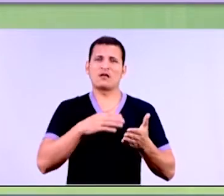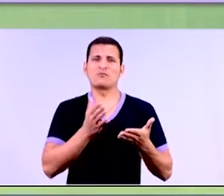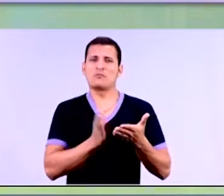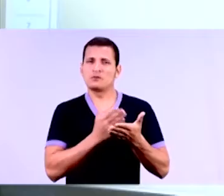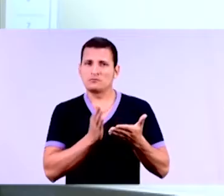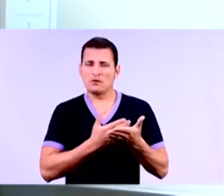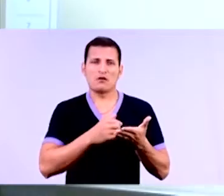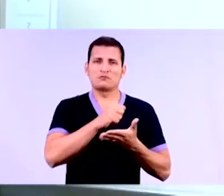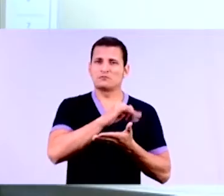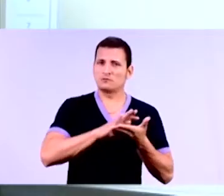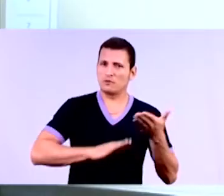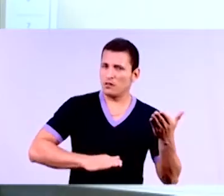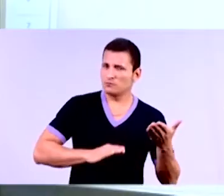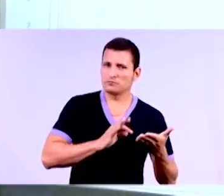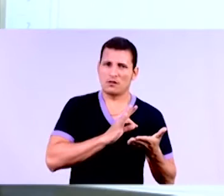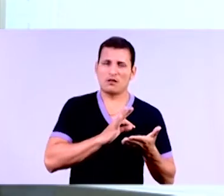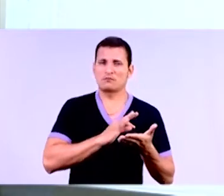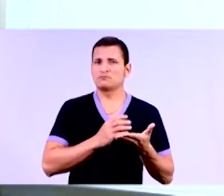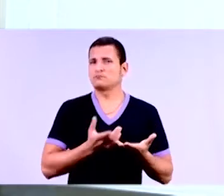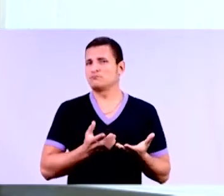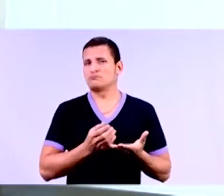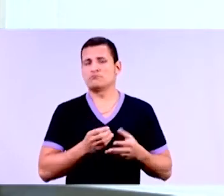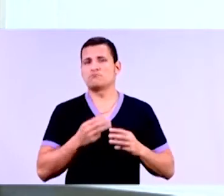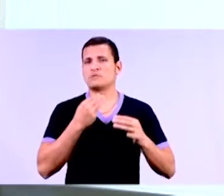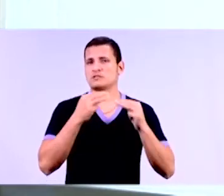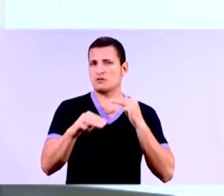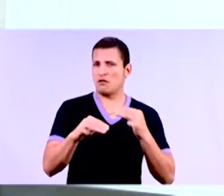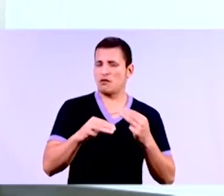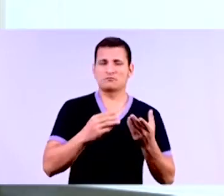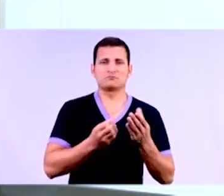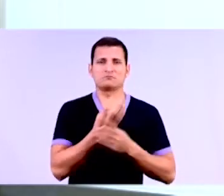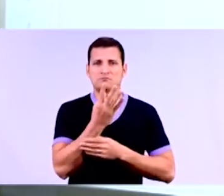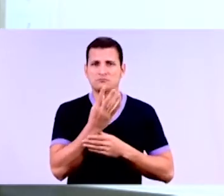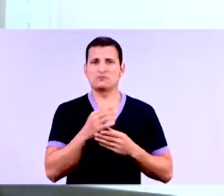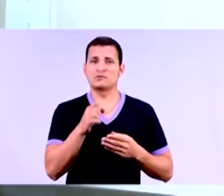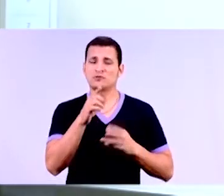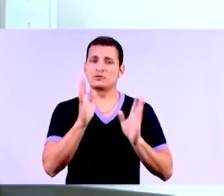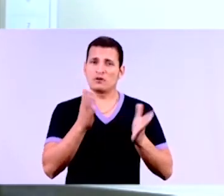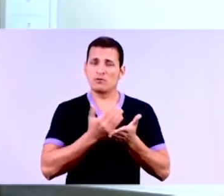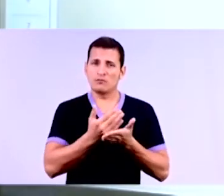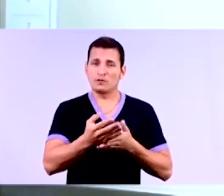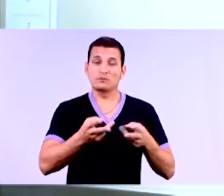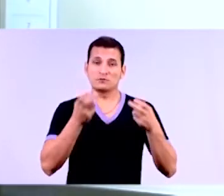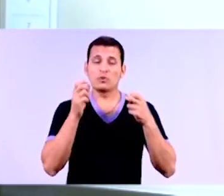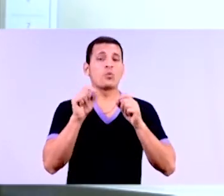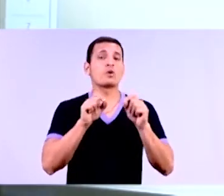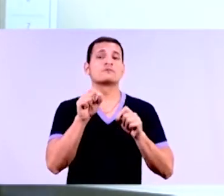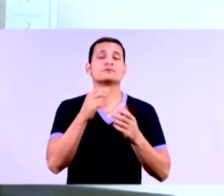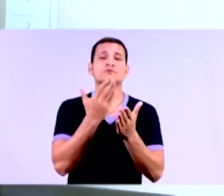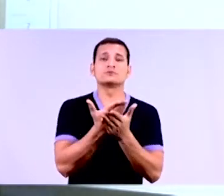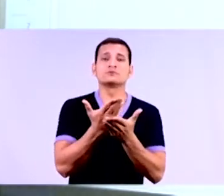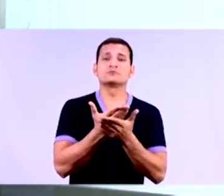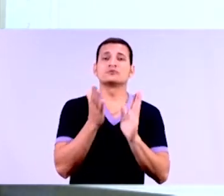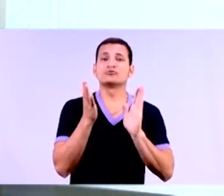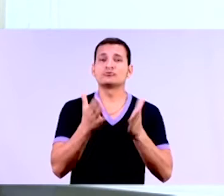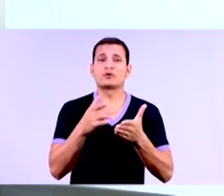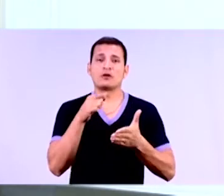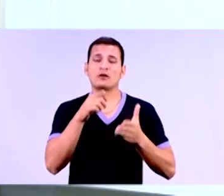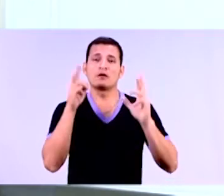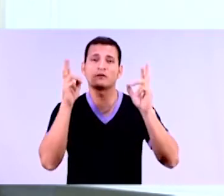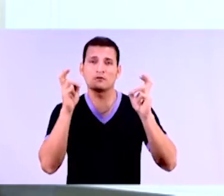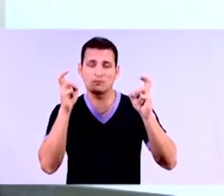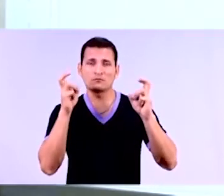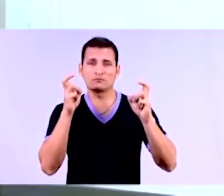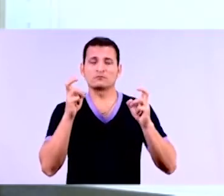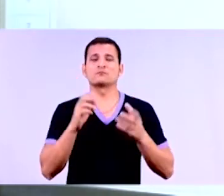um texto técnico, uma mensagem que aparecer, você começa a perceber o que você já estudou sobre aquele assunto. E você vai ver que vai ficar muito